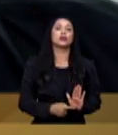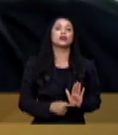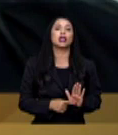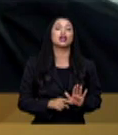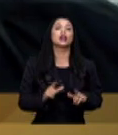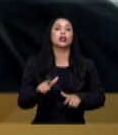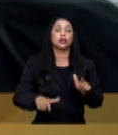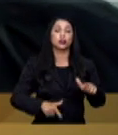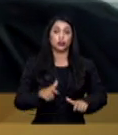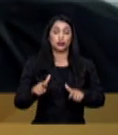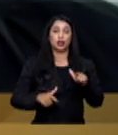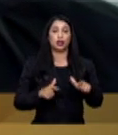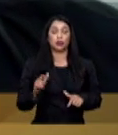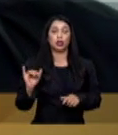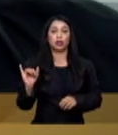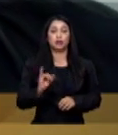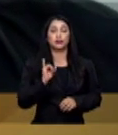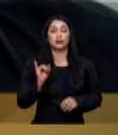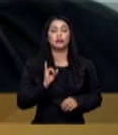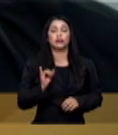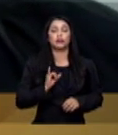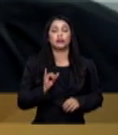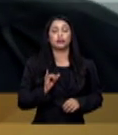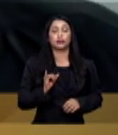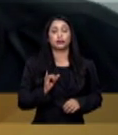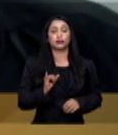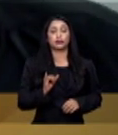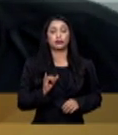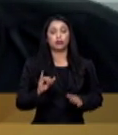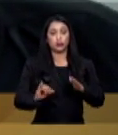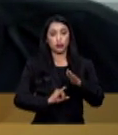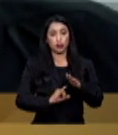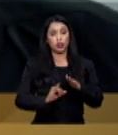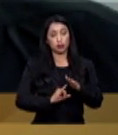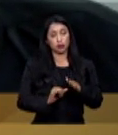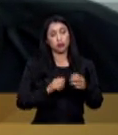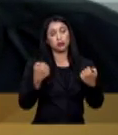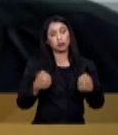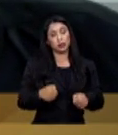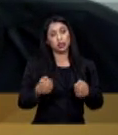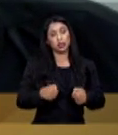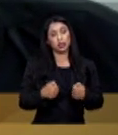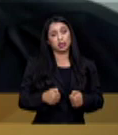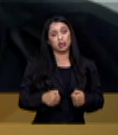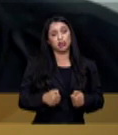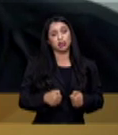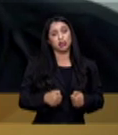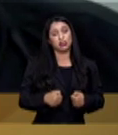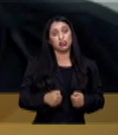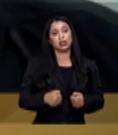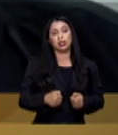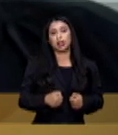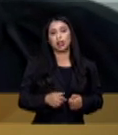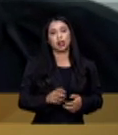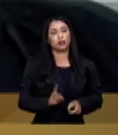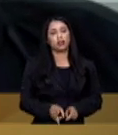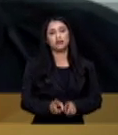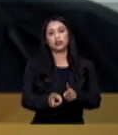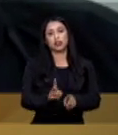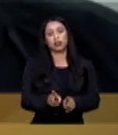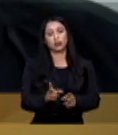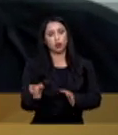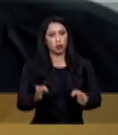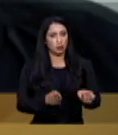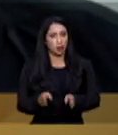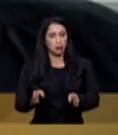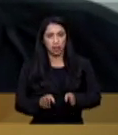de trabalho imprescindível ao regular funcionamento do Instituto seja recrutada precariamente, sem vínculo permanente e ao arrepio